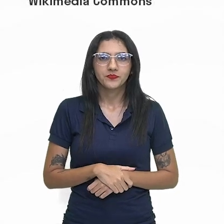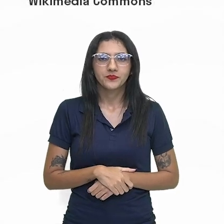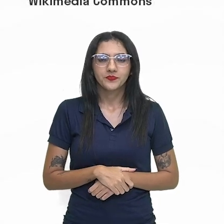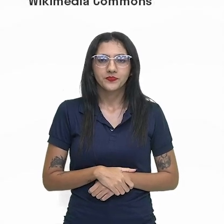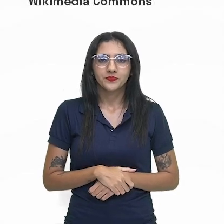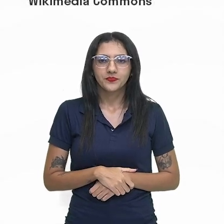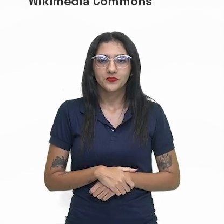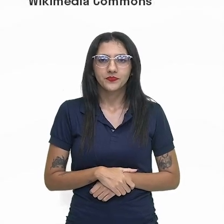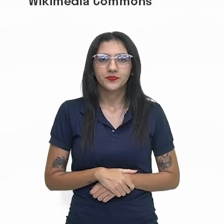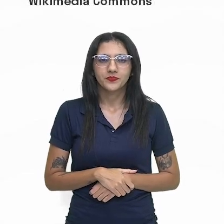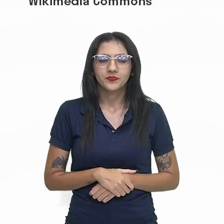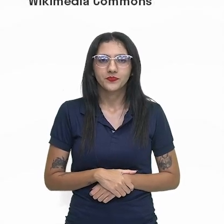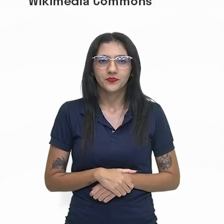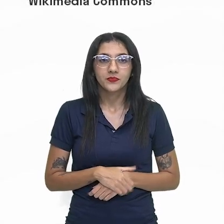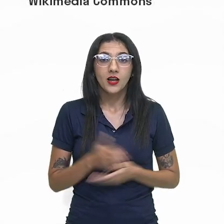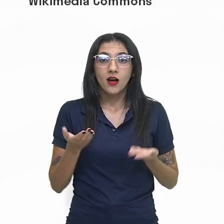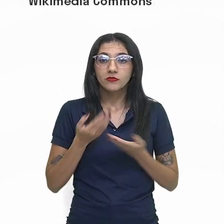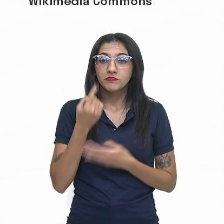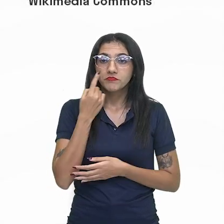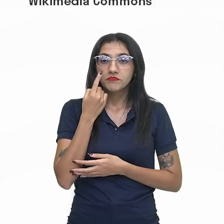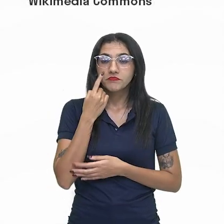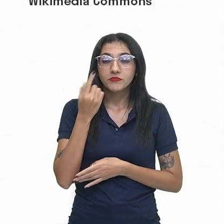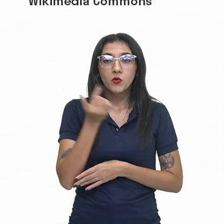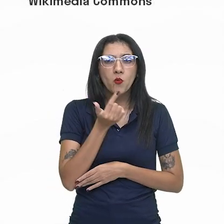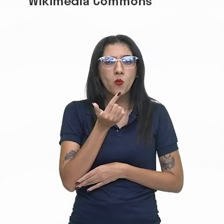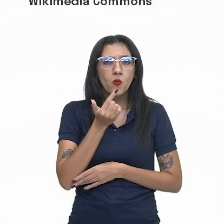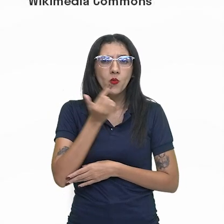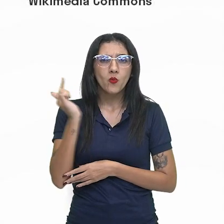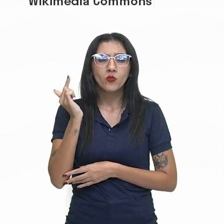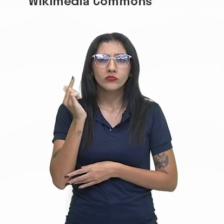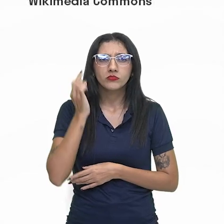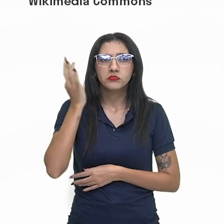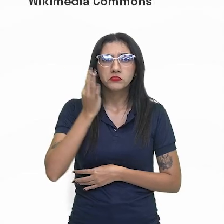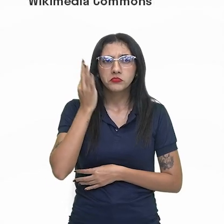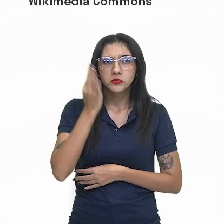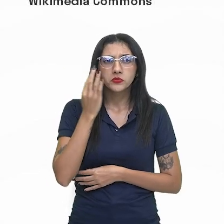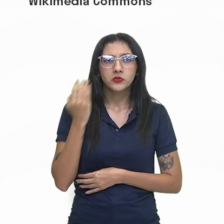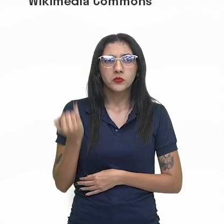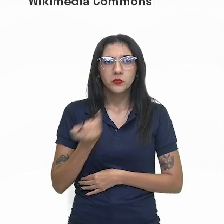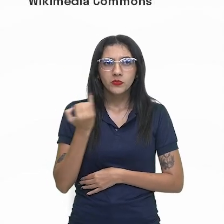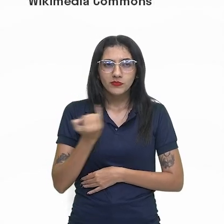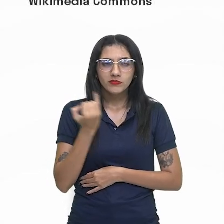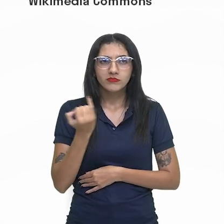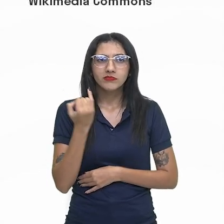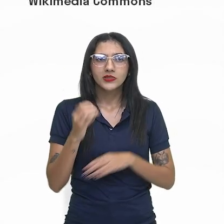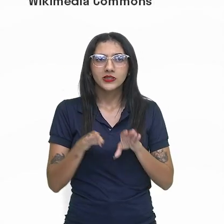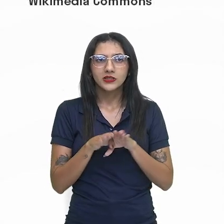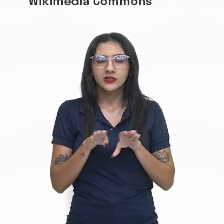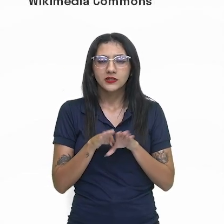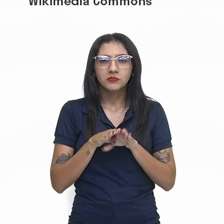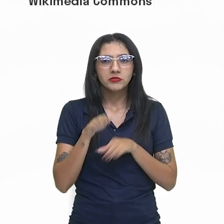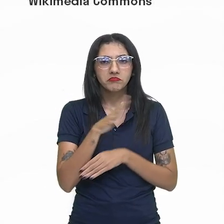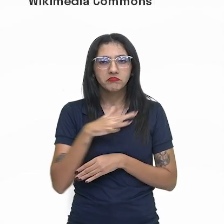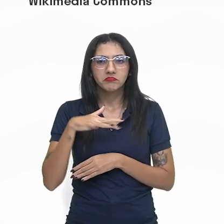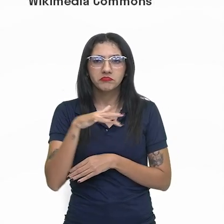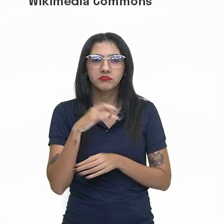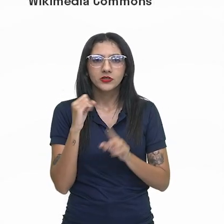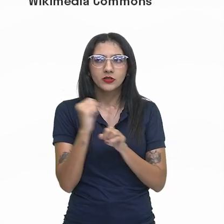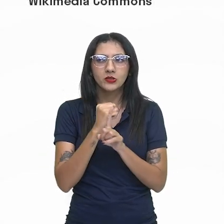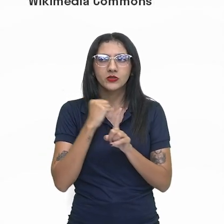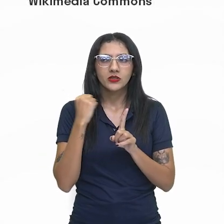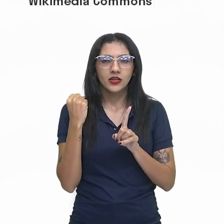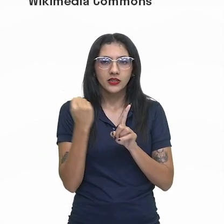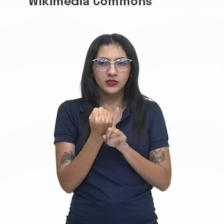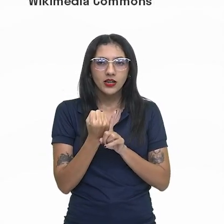aí agora vamos ver um outro teórico que é muito importante também no processo de estudo, né, da sociedade, da